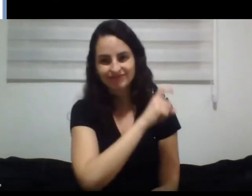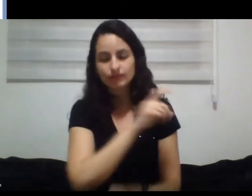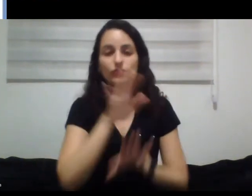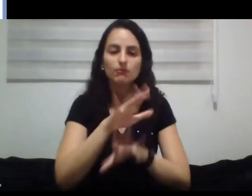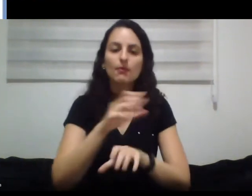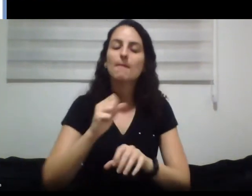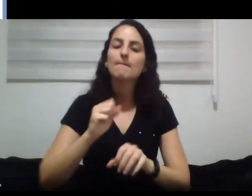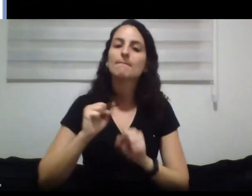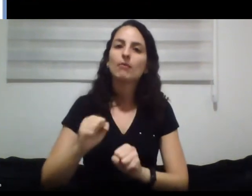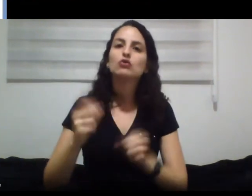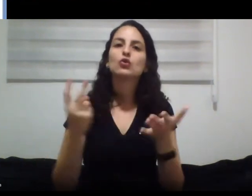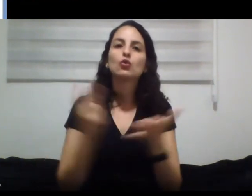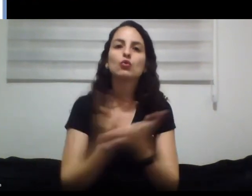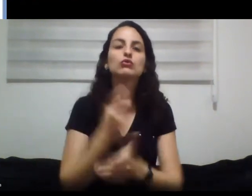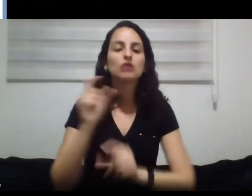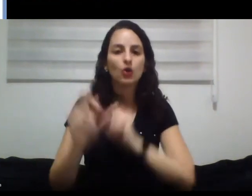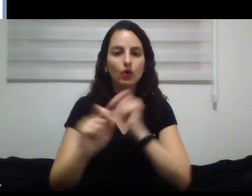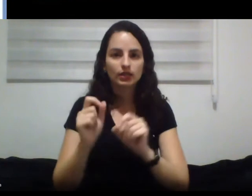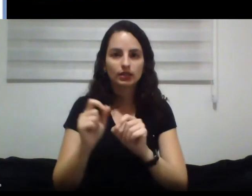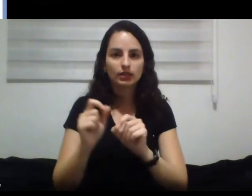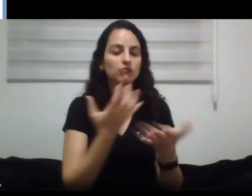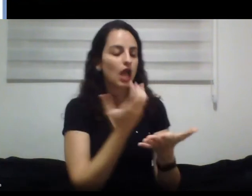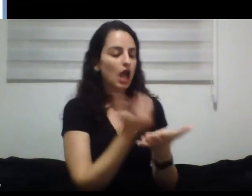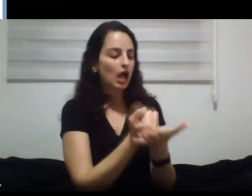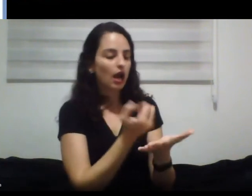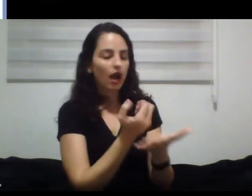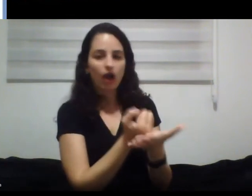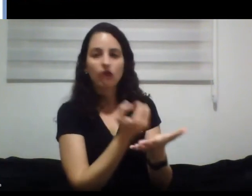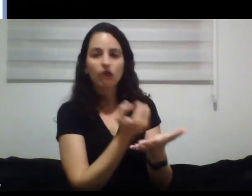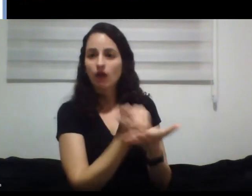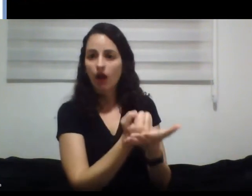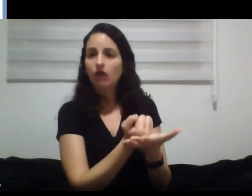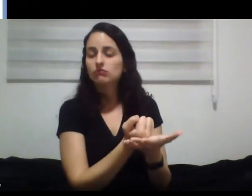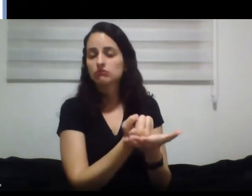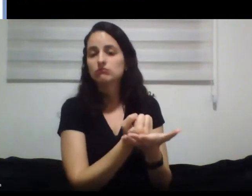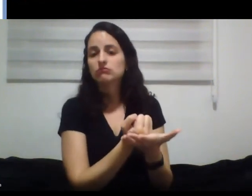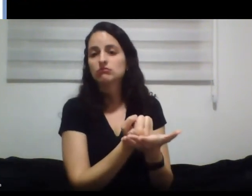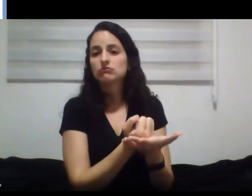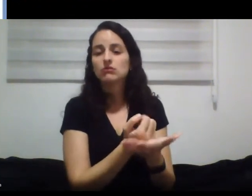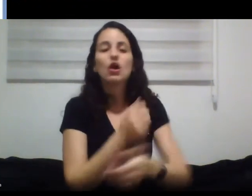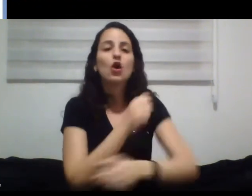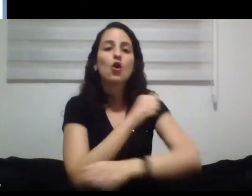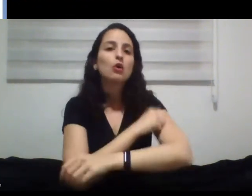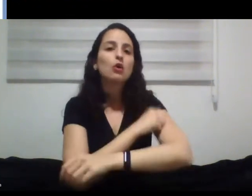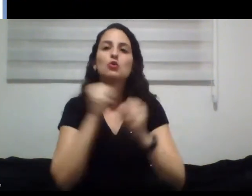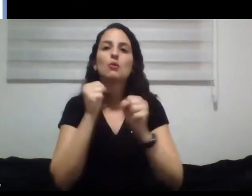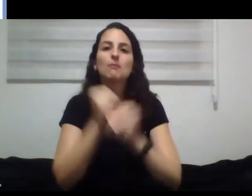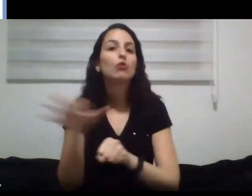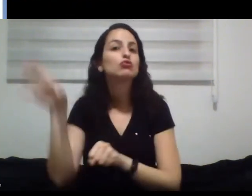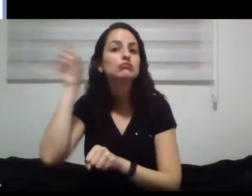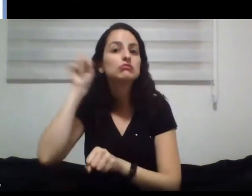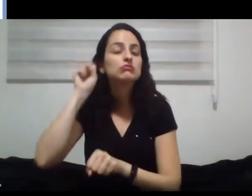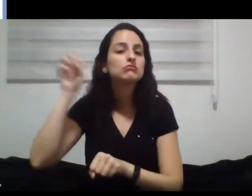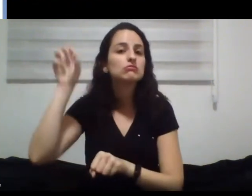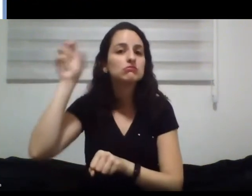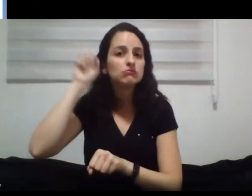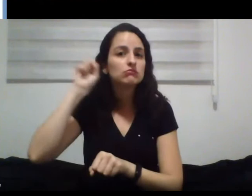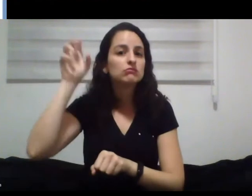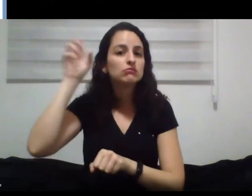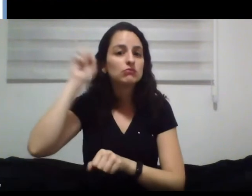é preciso fazer um cômputo de quantas serão as frequências, porque aí, ainda assim, em cima dessas, vamos